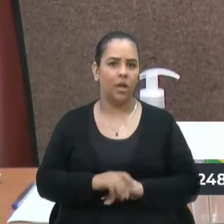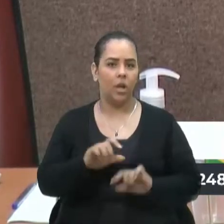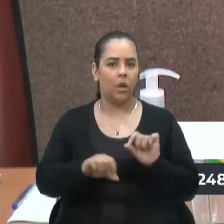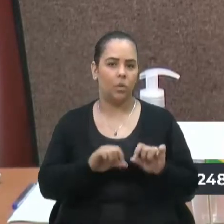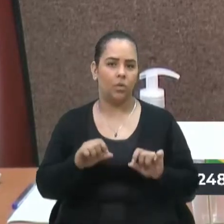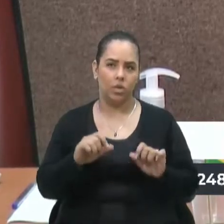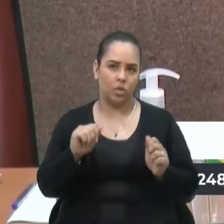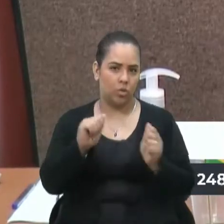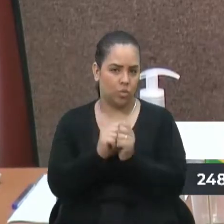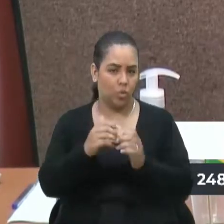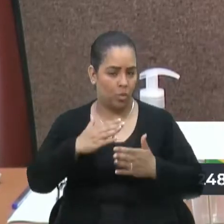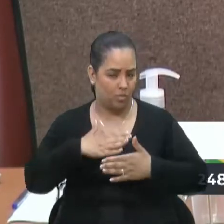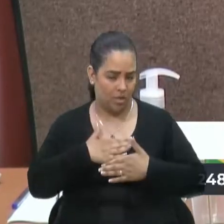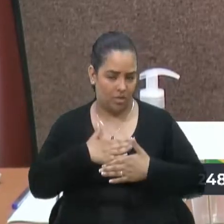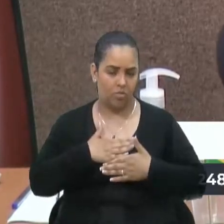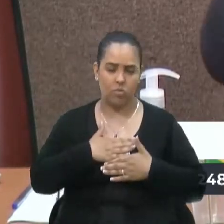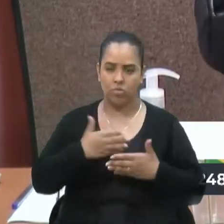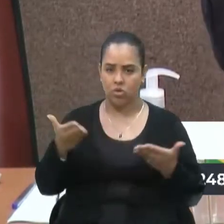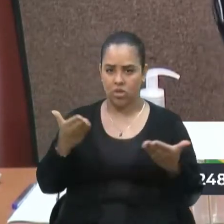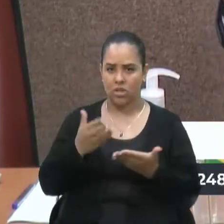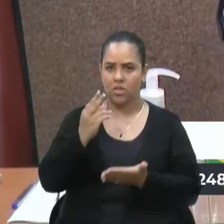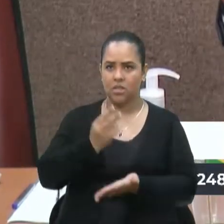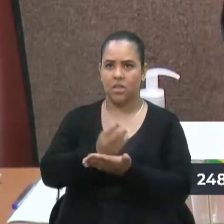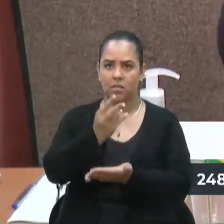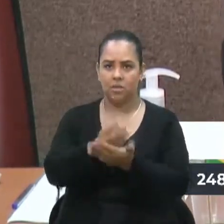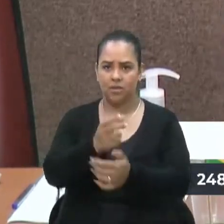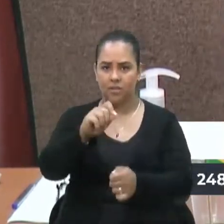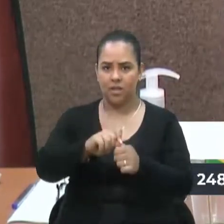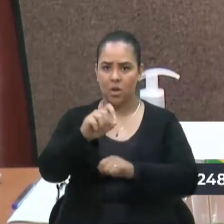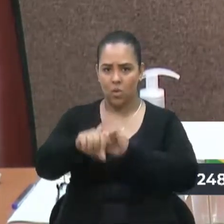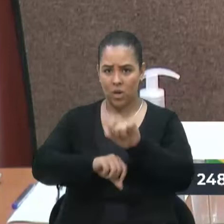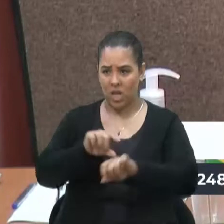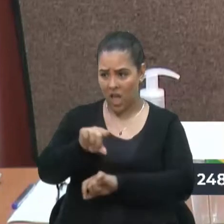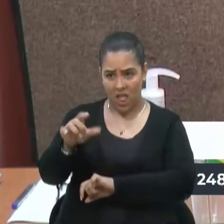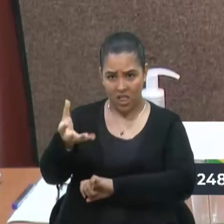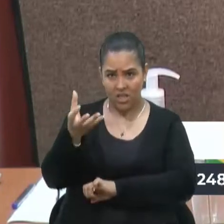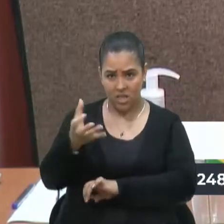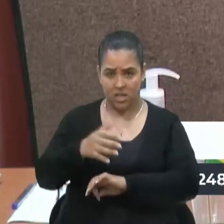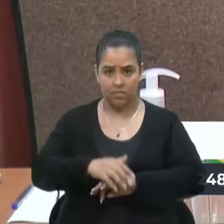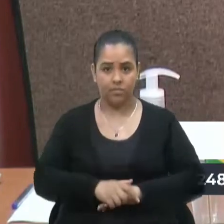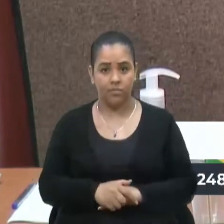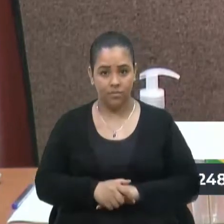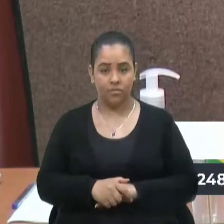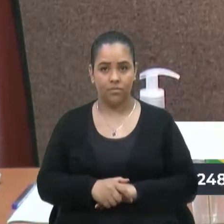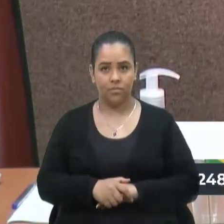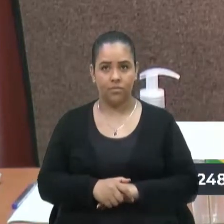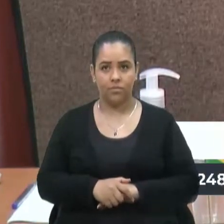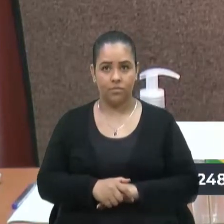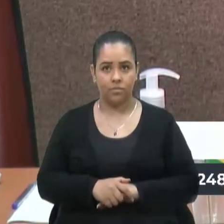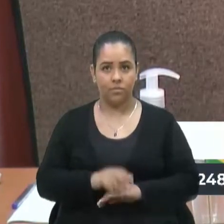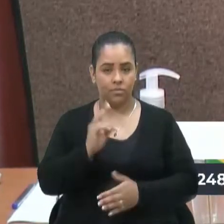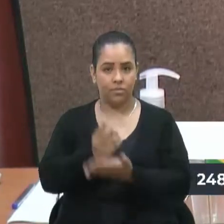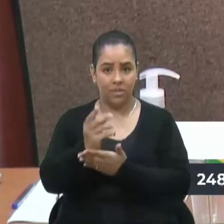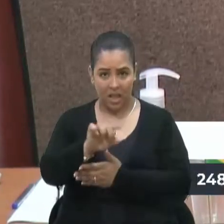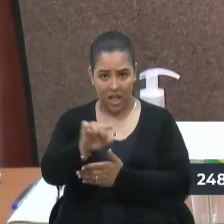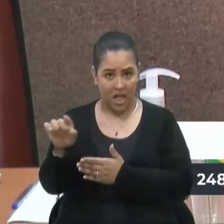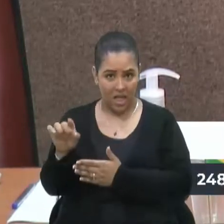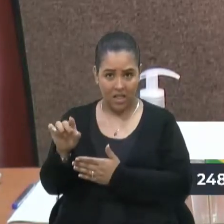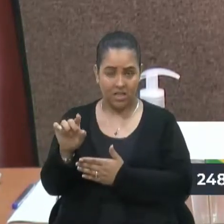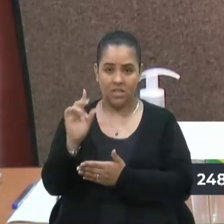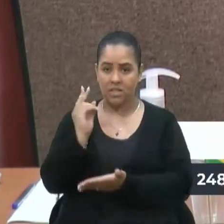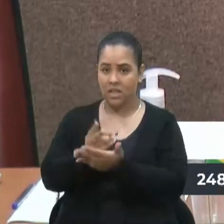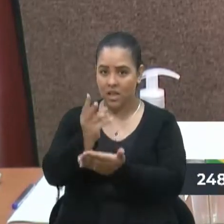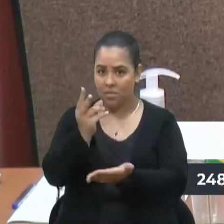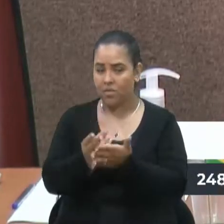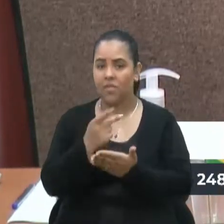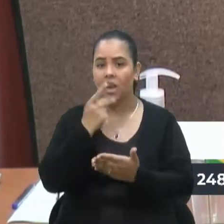lado até hoje, sempre me fizeram fazer o que elas quiseram. Sempre. Elas me convenceram a